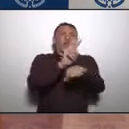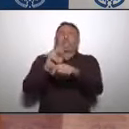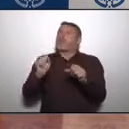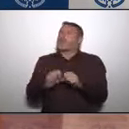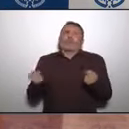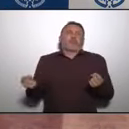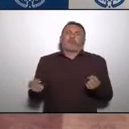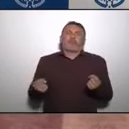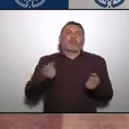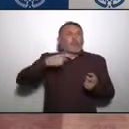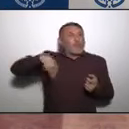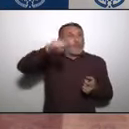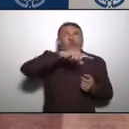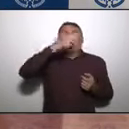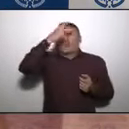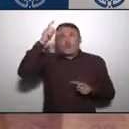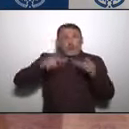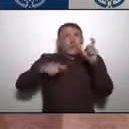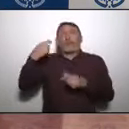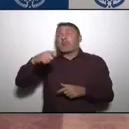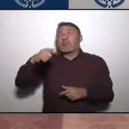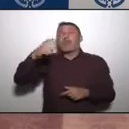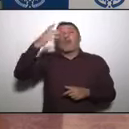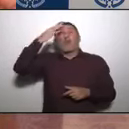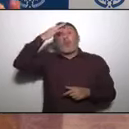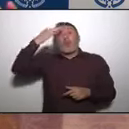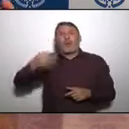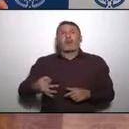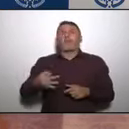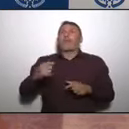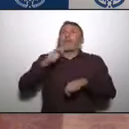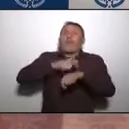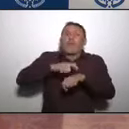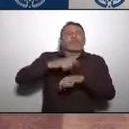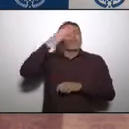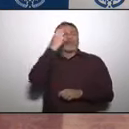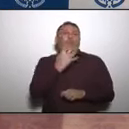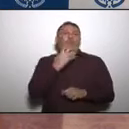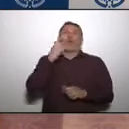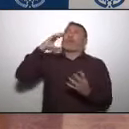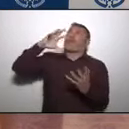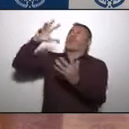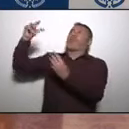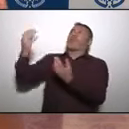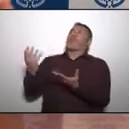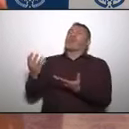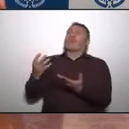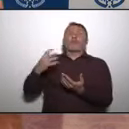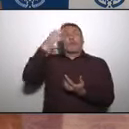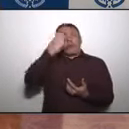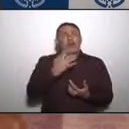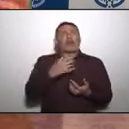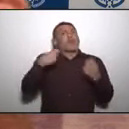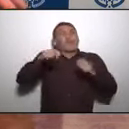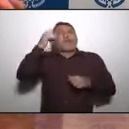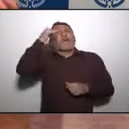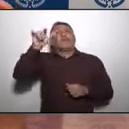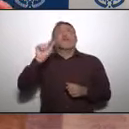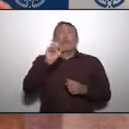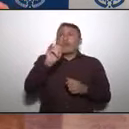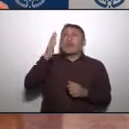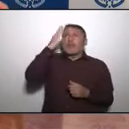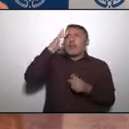pessoas compreendam o mundo que a gente está vivendo, o momento que a gente está vivendo. Assim, as pessoas têm que deixar de ir para locais que têm